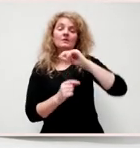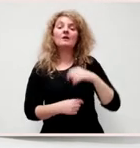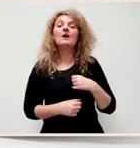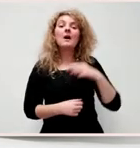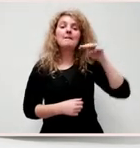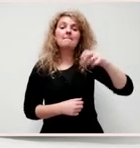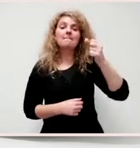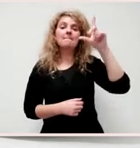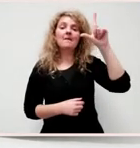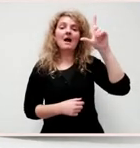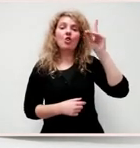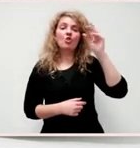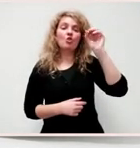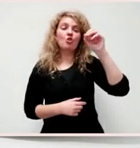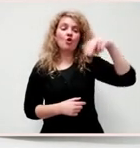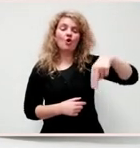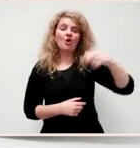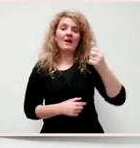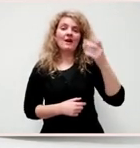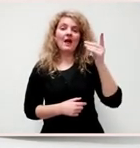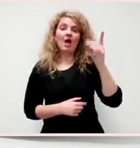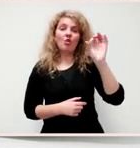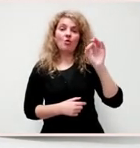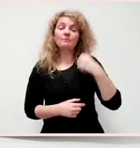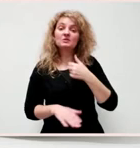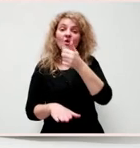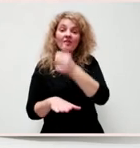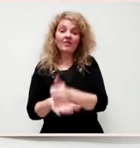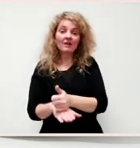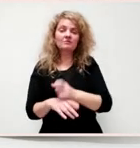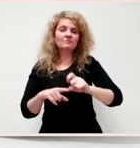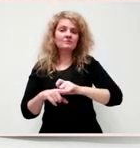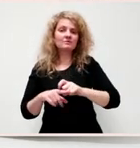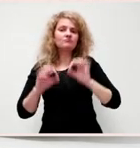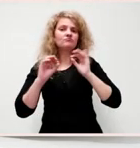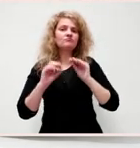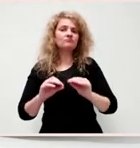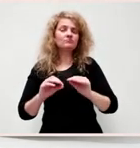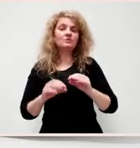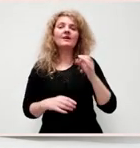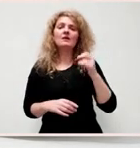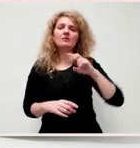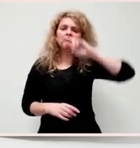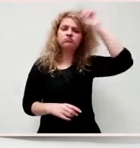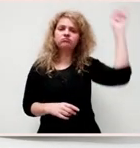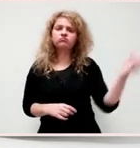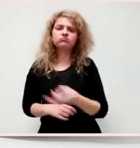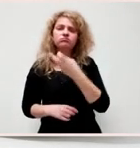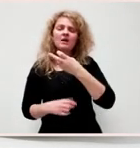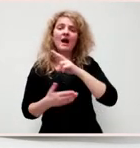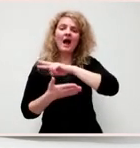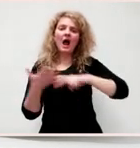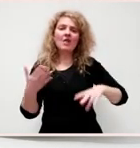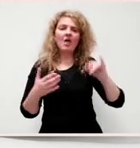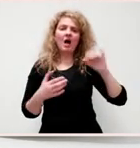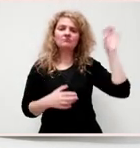centro, con ese xaquelado tan característico e que podemos atopar en moitísimos edificios de Galicia e de Pontevedra, representa